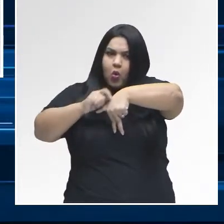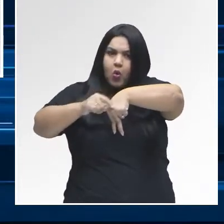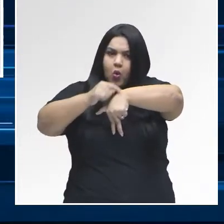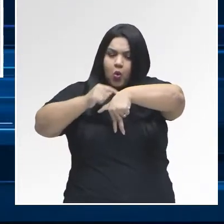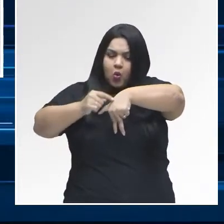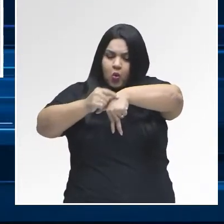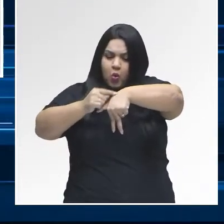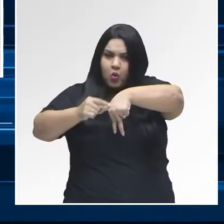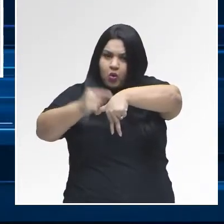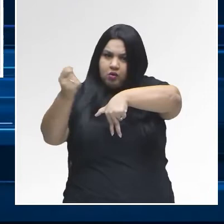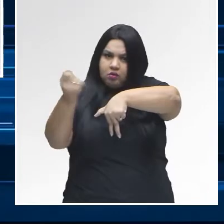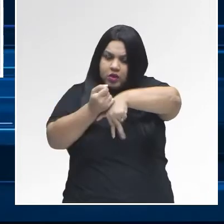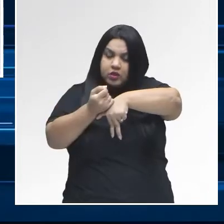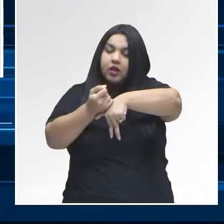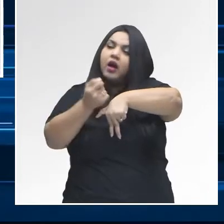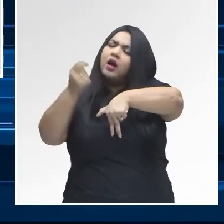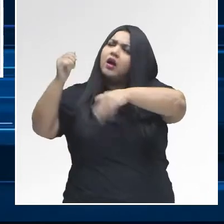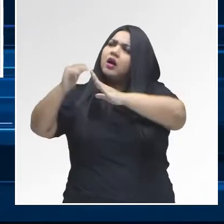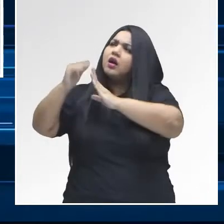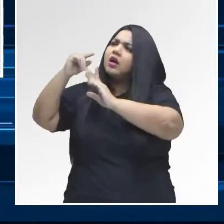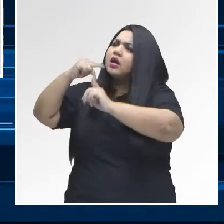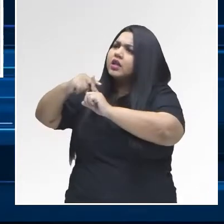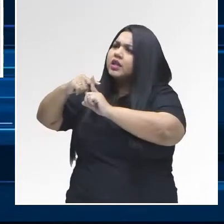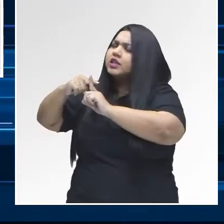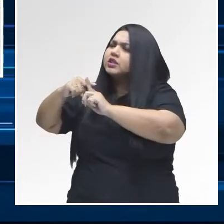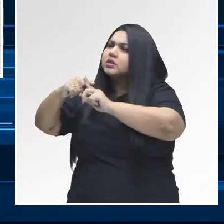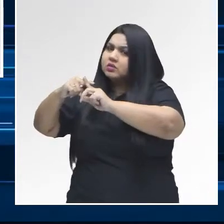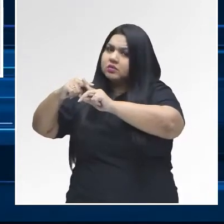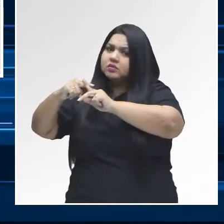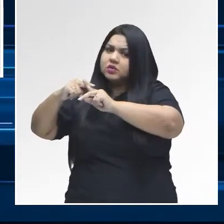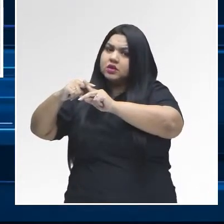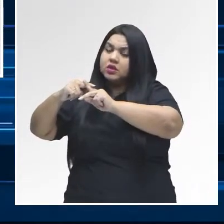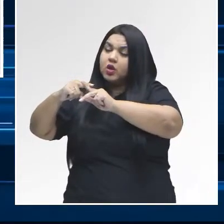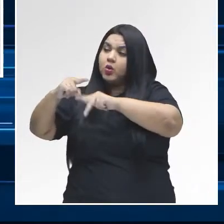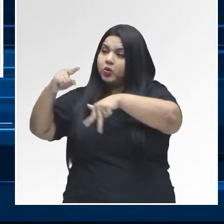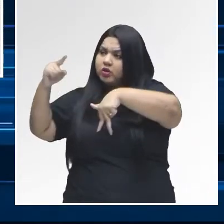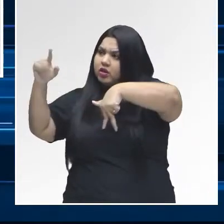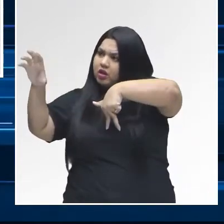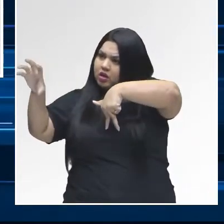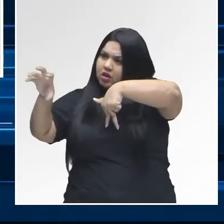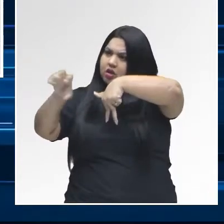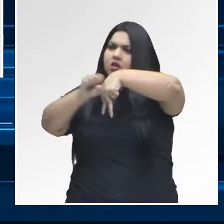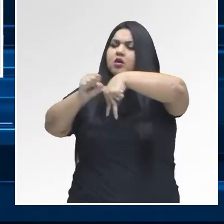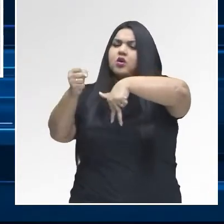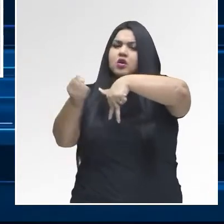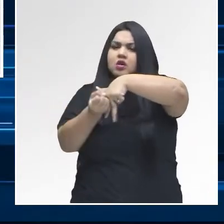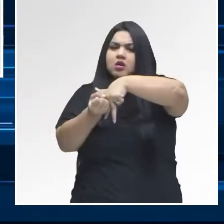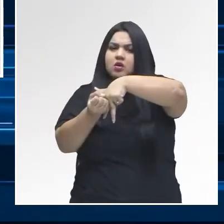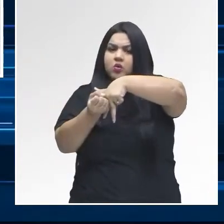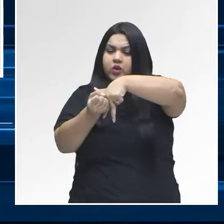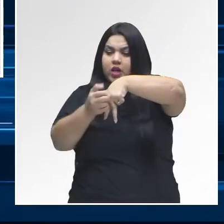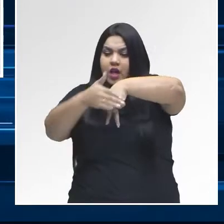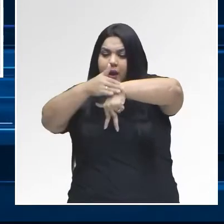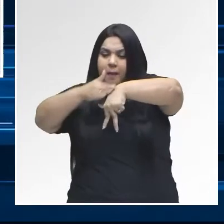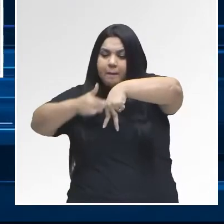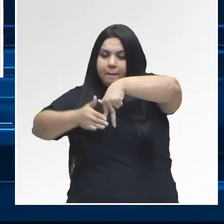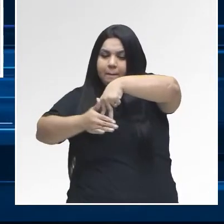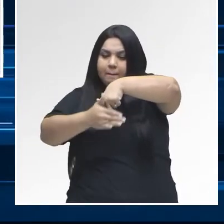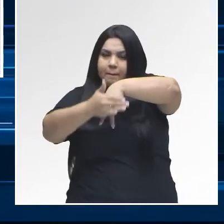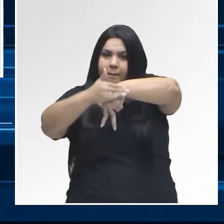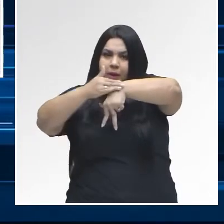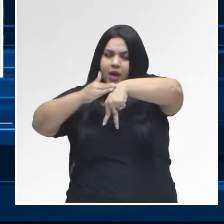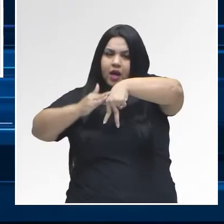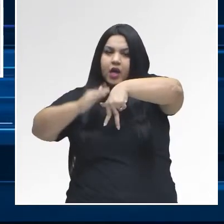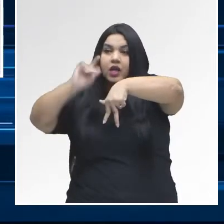a igreja dizia naquele momento que a marca que o Caim recebeu de Deus foi o quê? Ter a pele escura, manchada